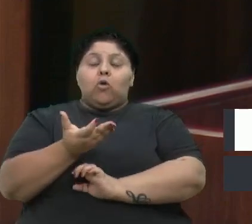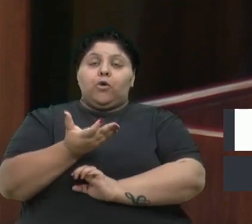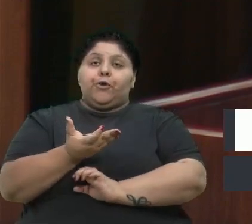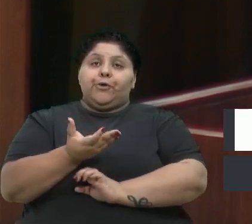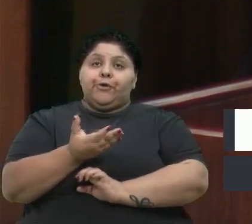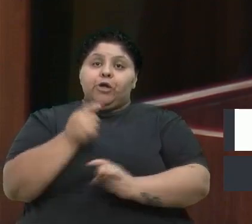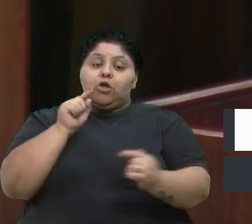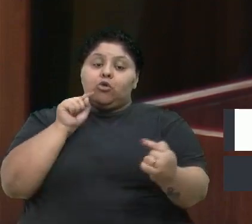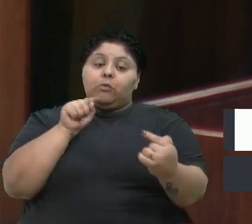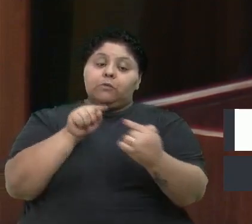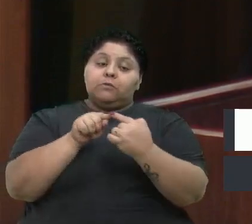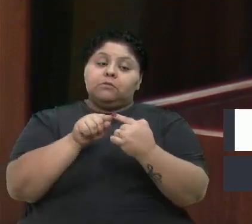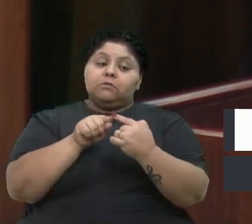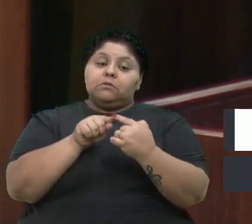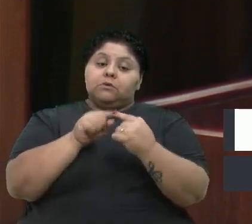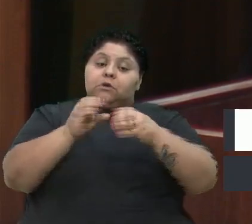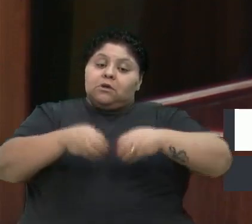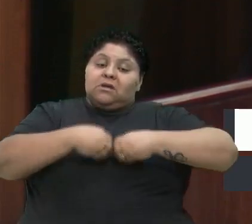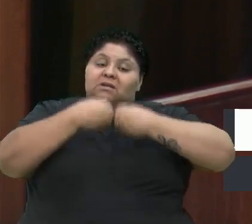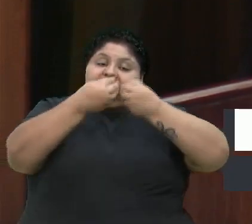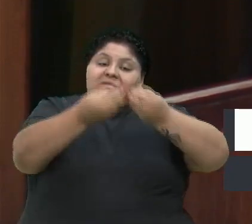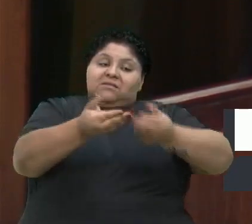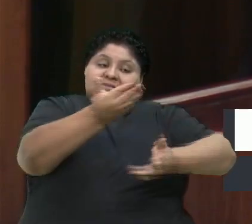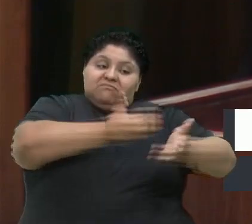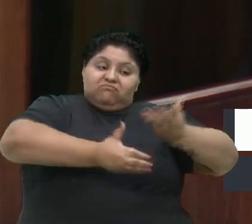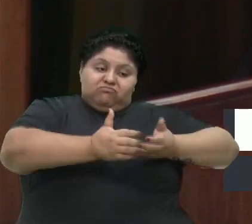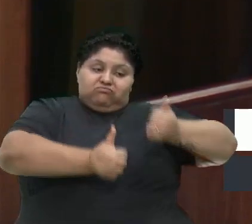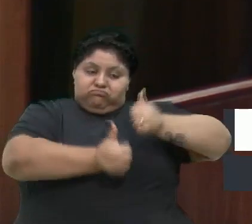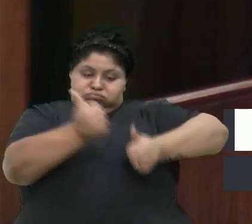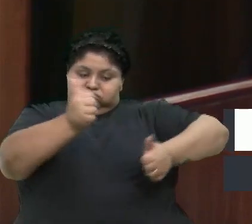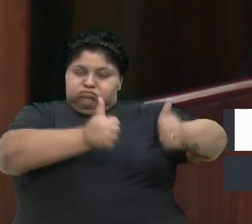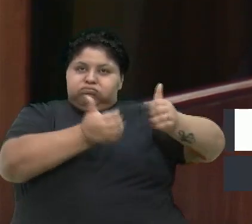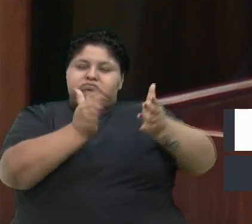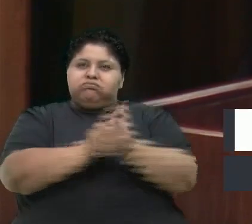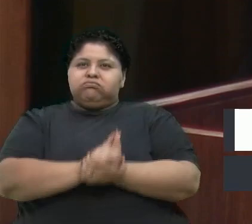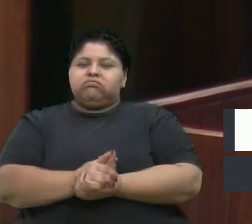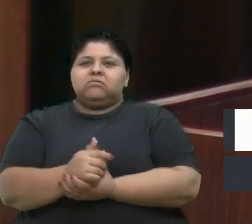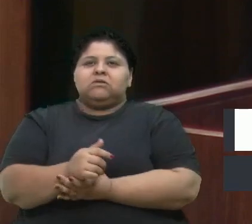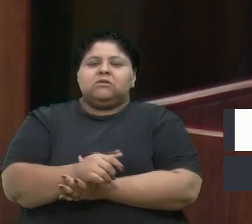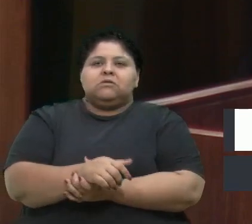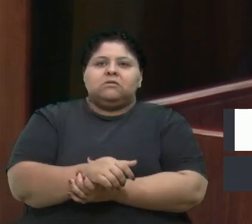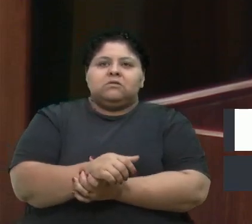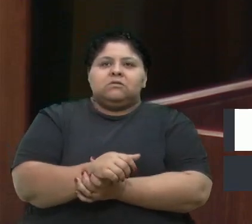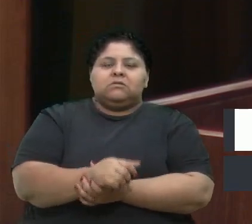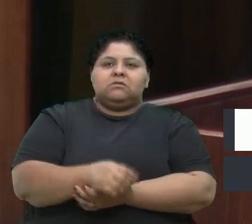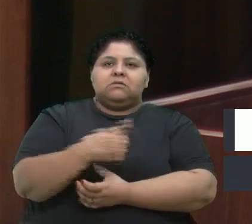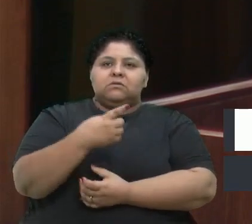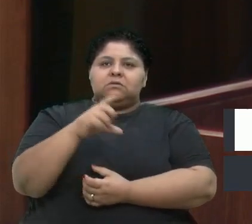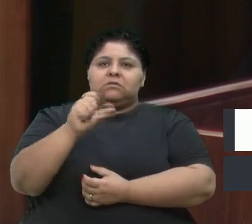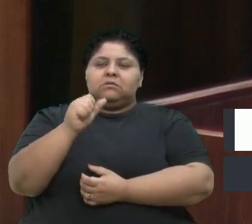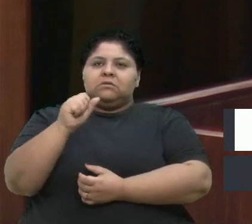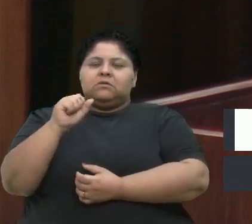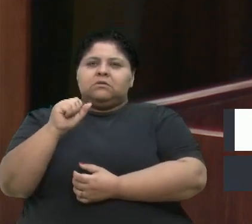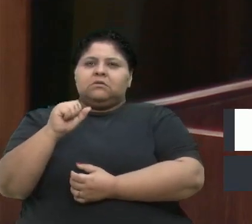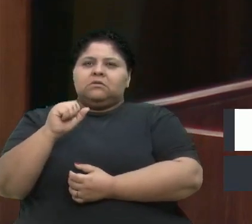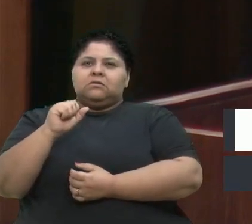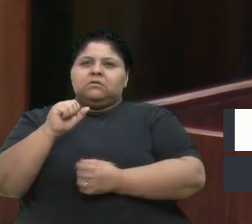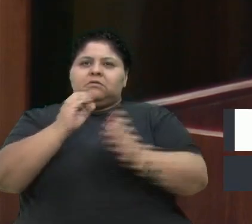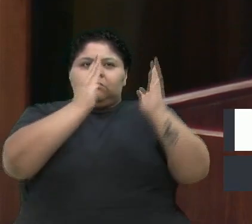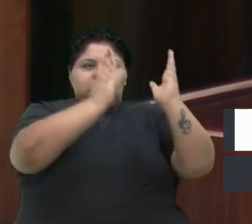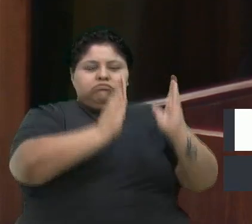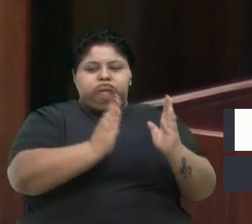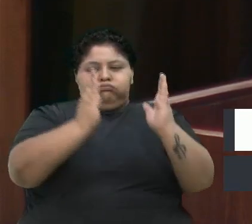e o objetivo é prestar um atendimento de qualidade. com 18 boxes de aplicação de